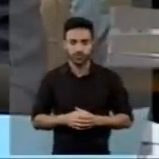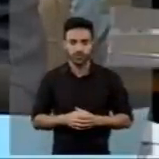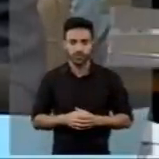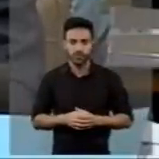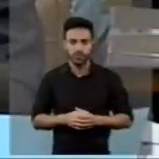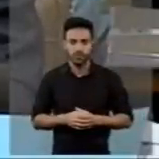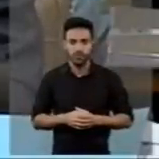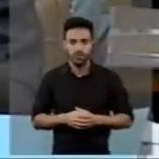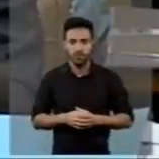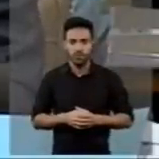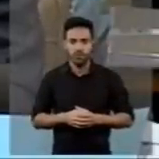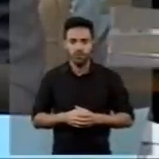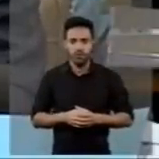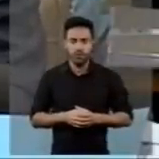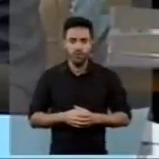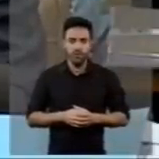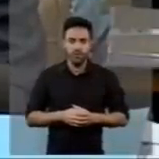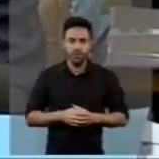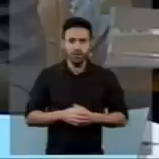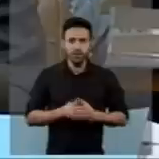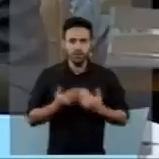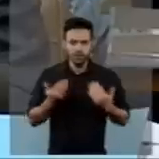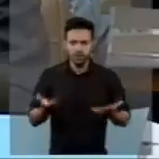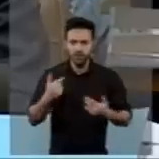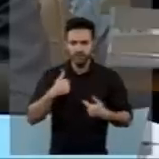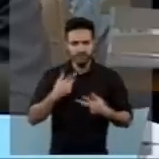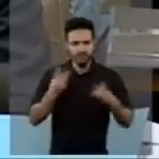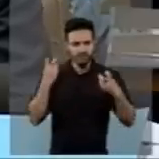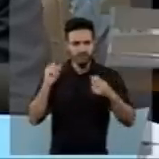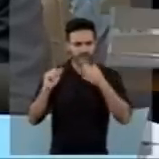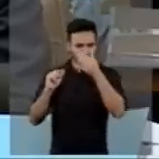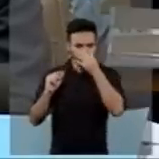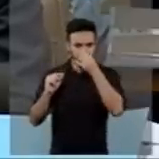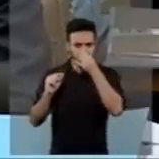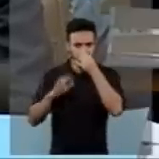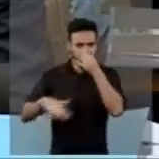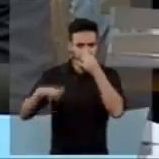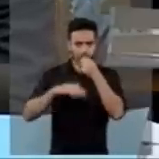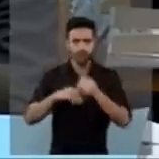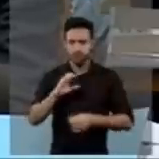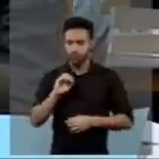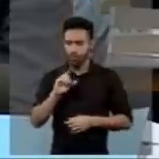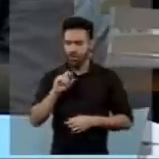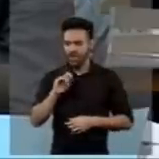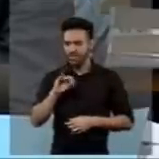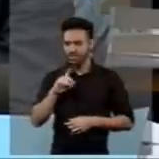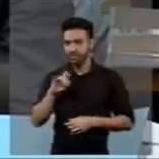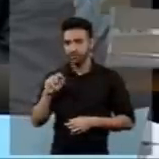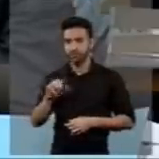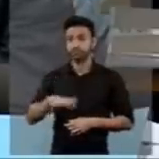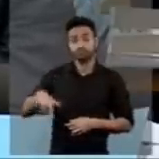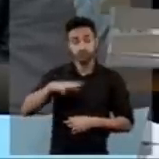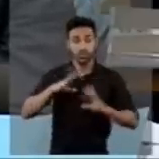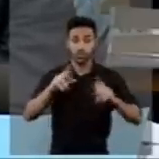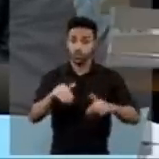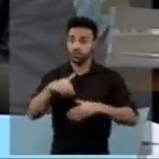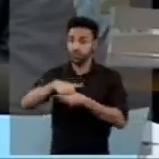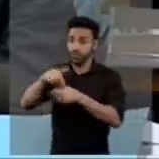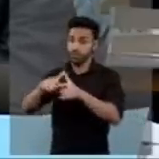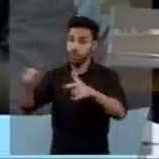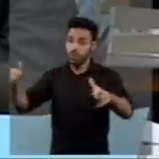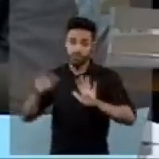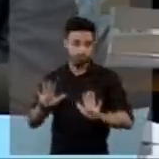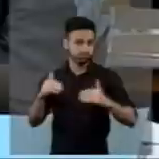Senhor presidente, eu observo neste caso o princípio da colegialidade. Eu fiquei vencido naquela ocasião, neste